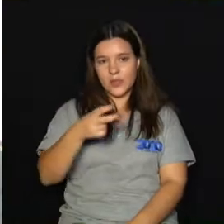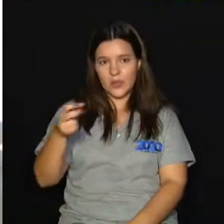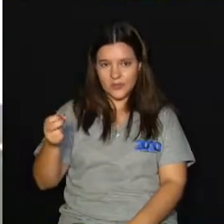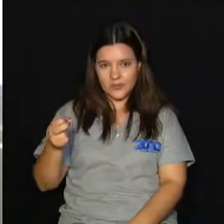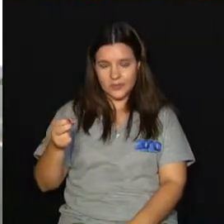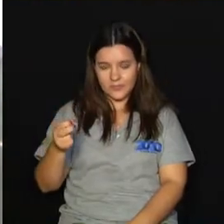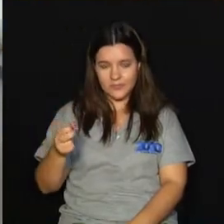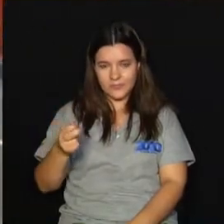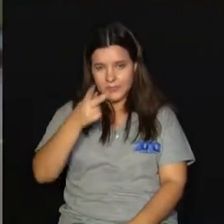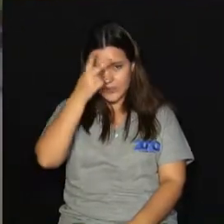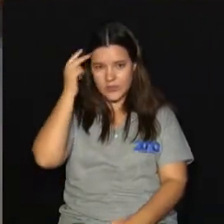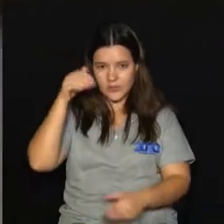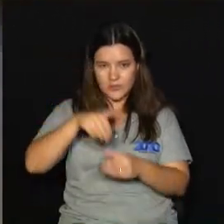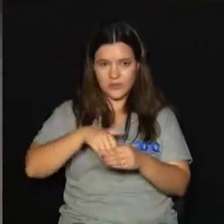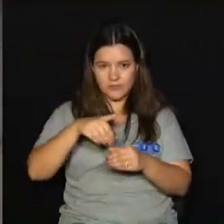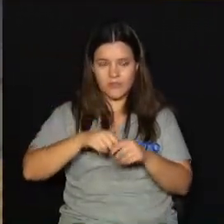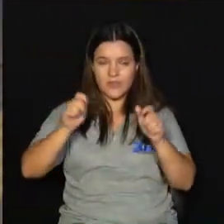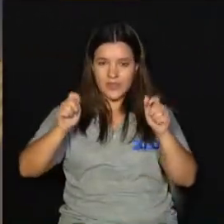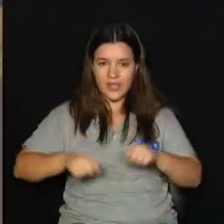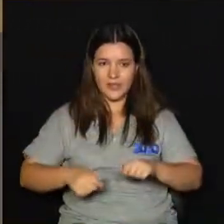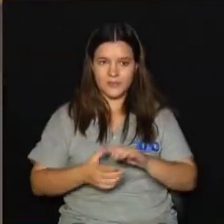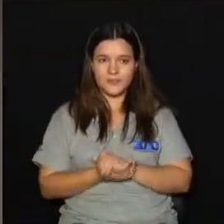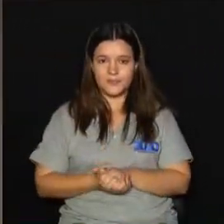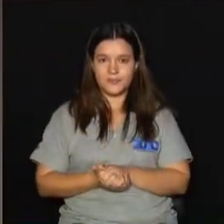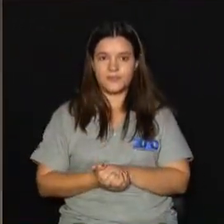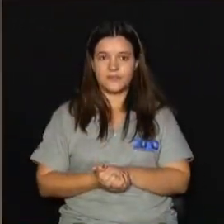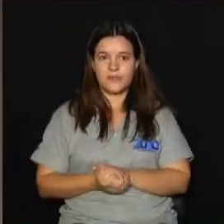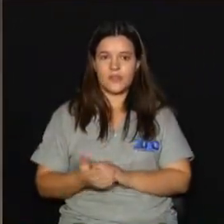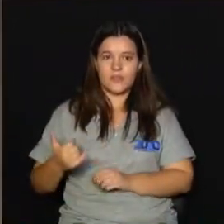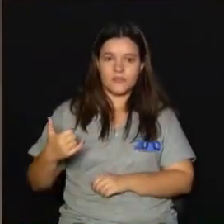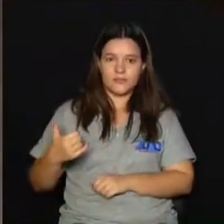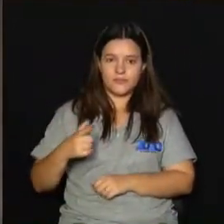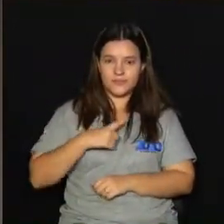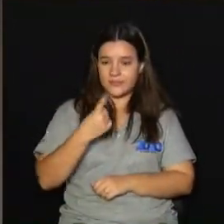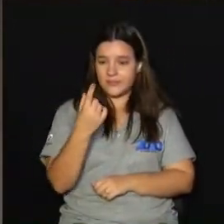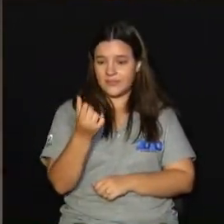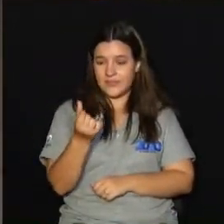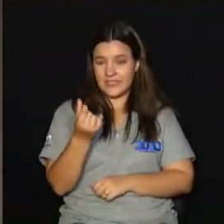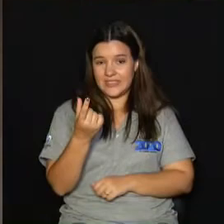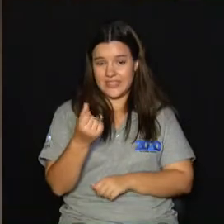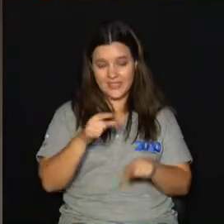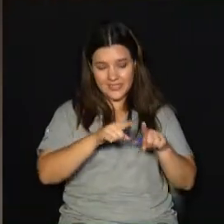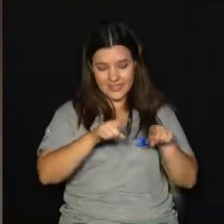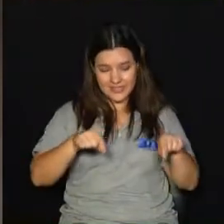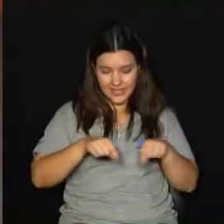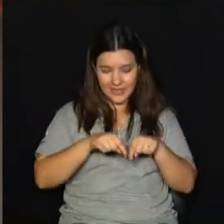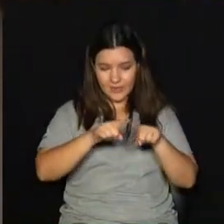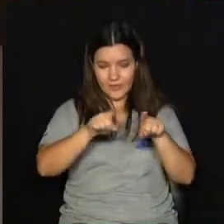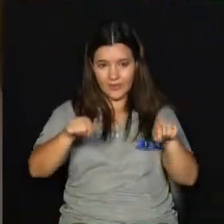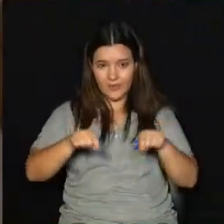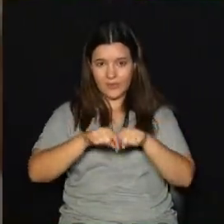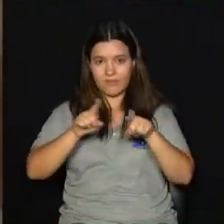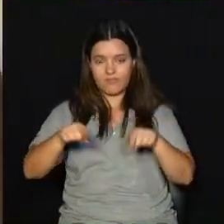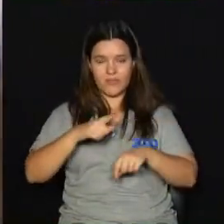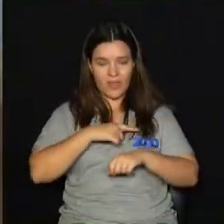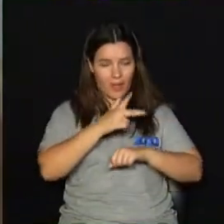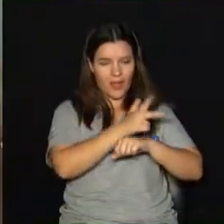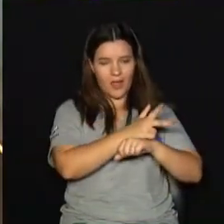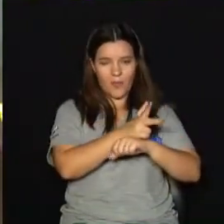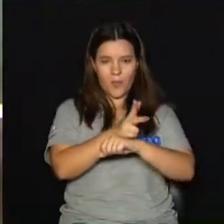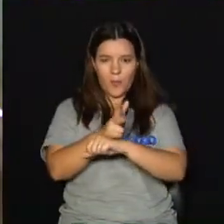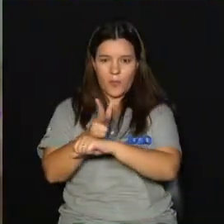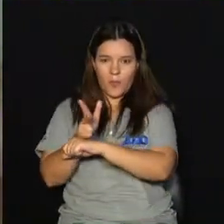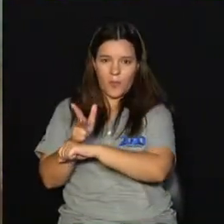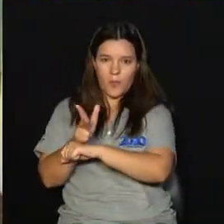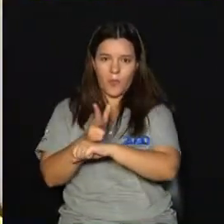6.283 eleitores aptos a votar em 16 sessões eleitorais. Nosso repórter cinematográfico, o Mário